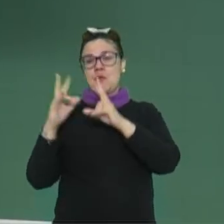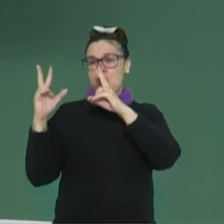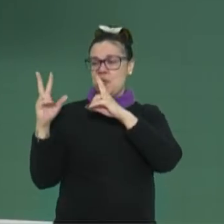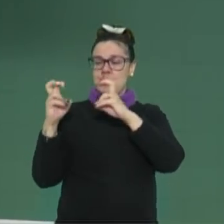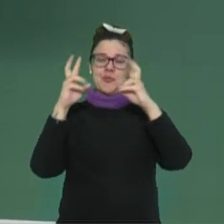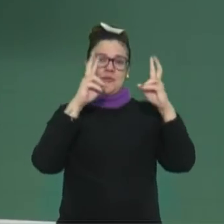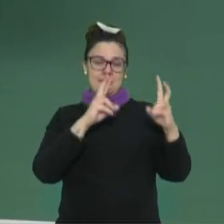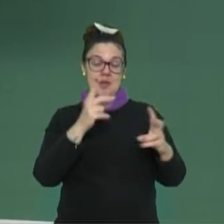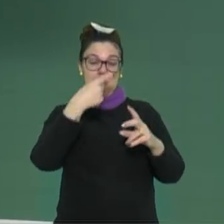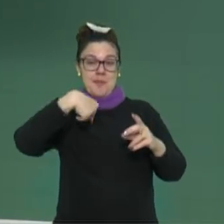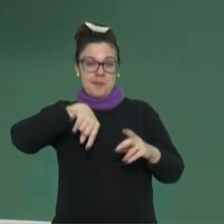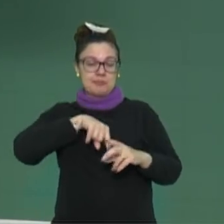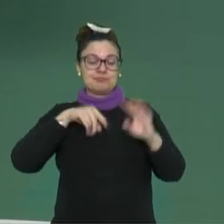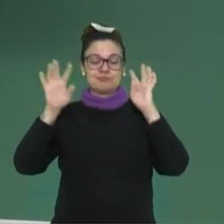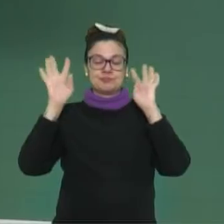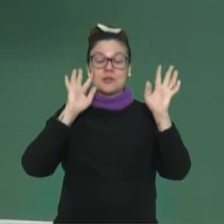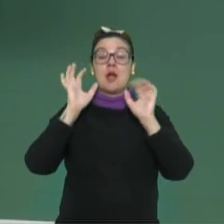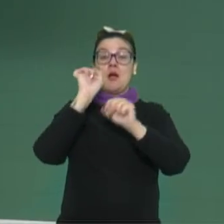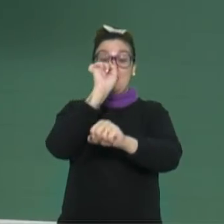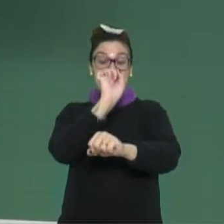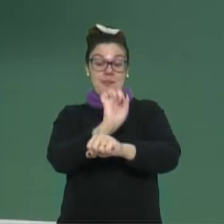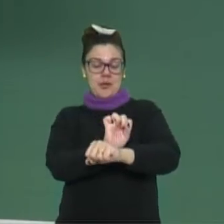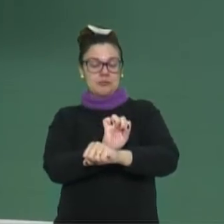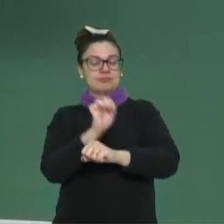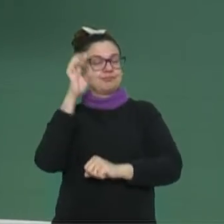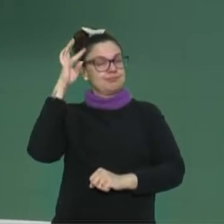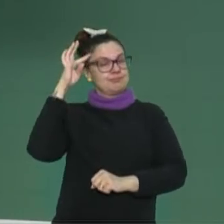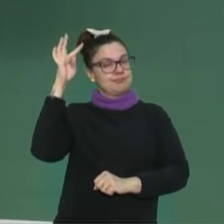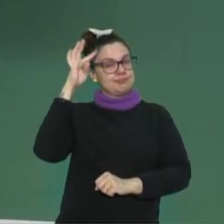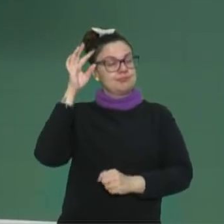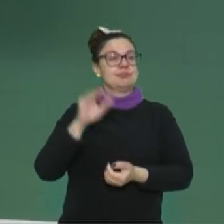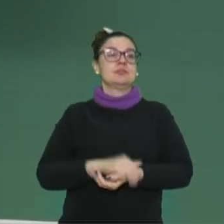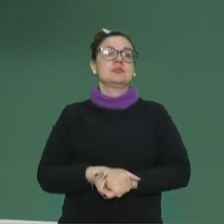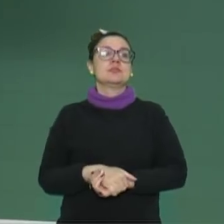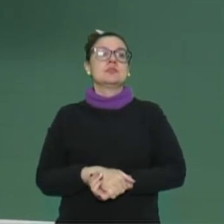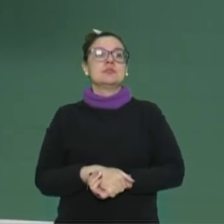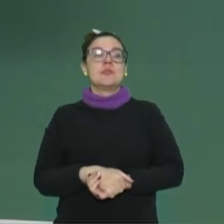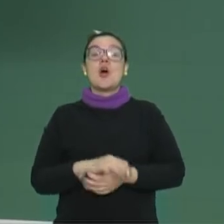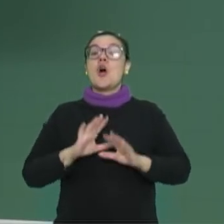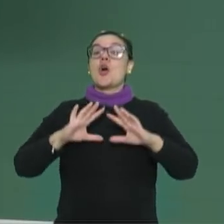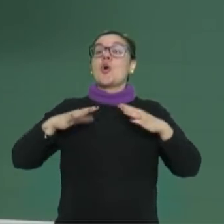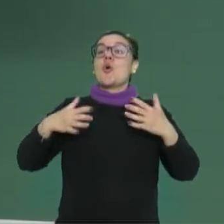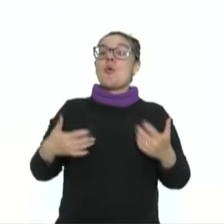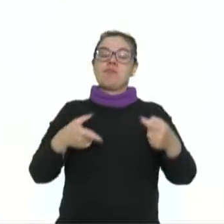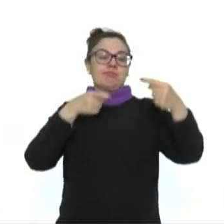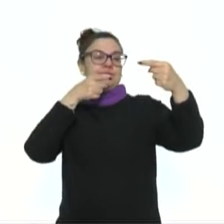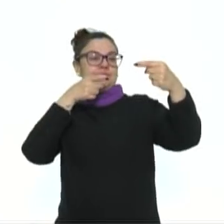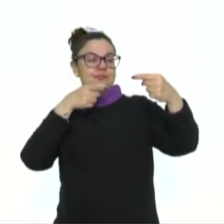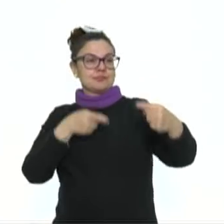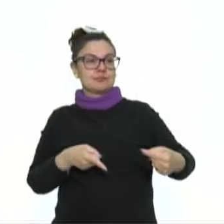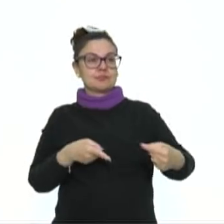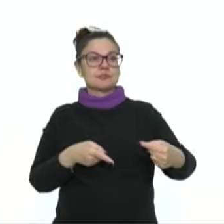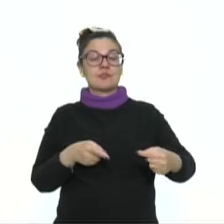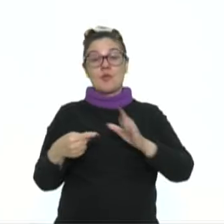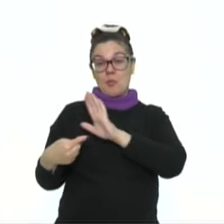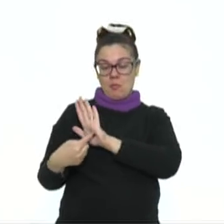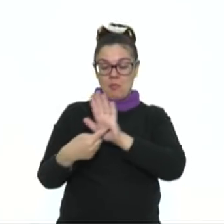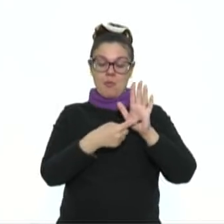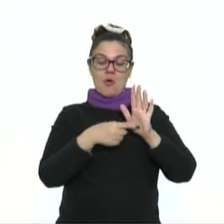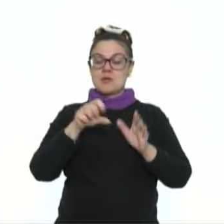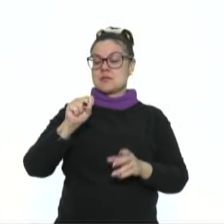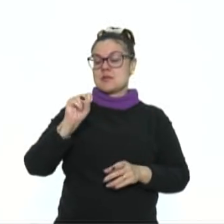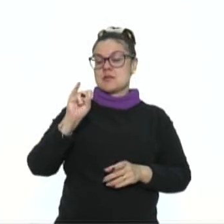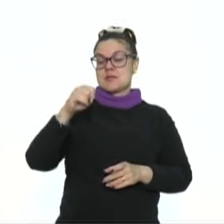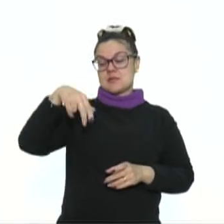que ele vai refletir, nós vamos parar e pensar uma questão. Quais são os desafios constatados por